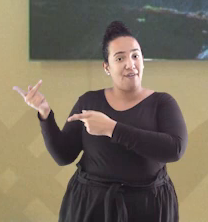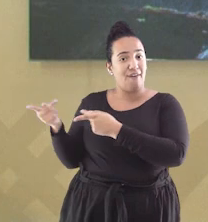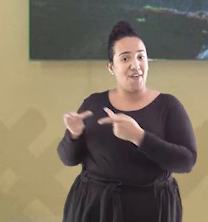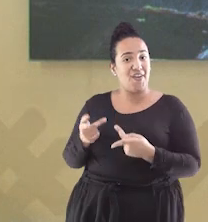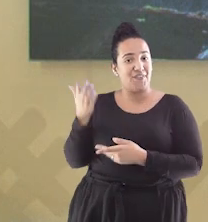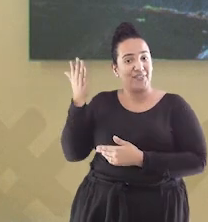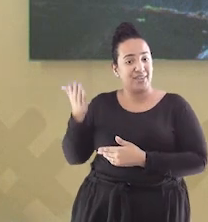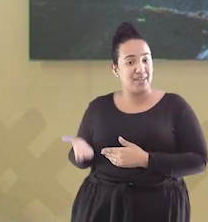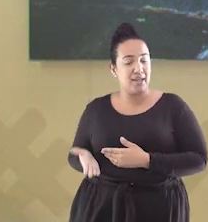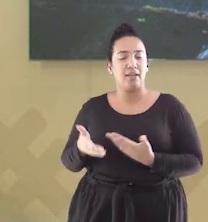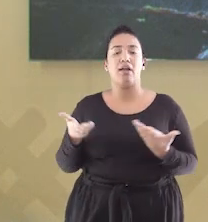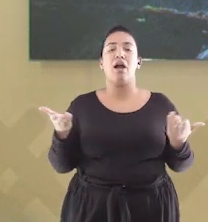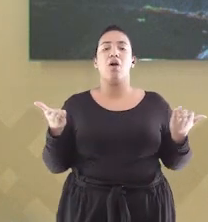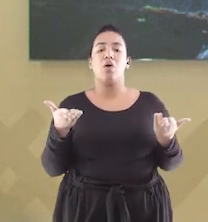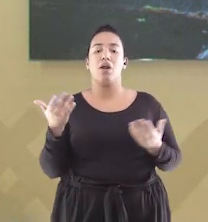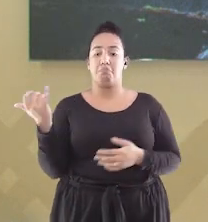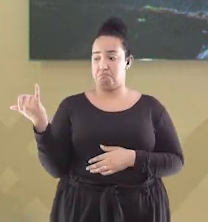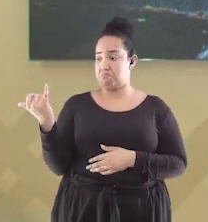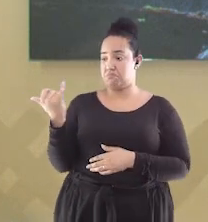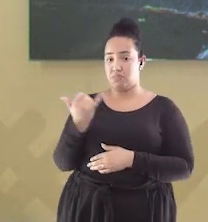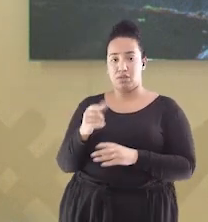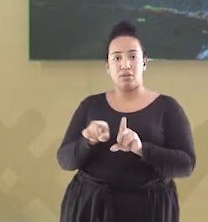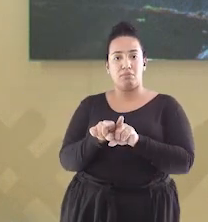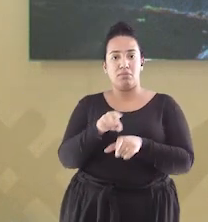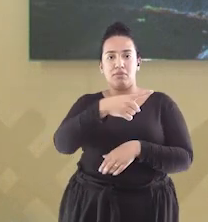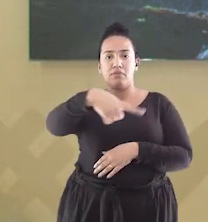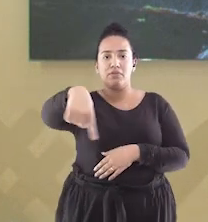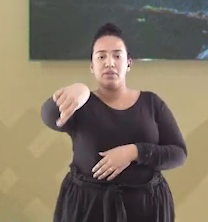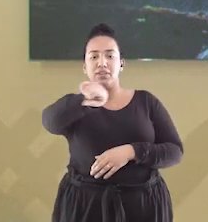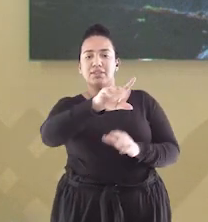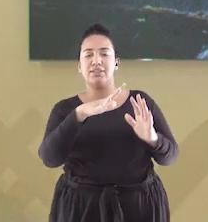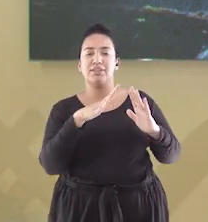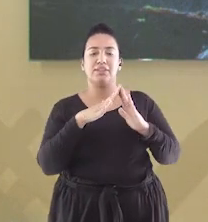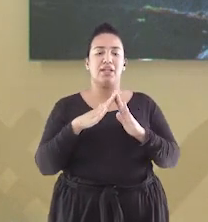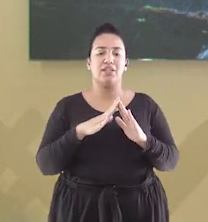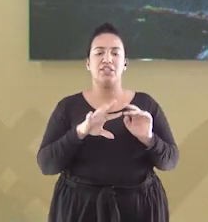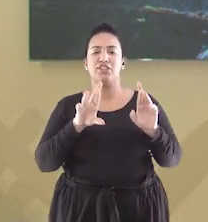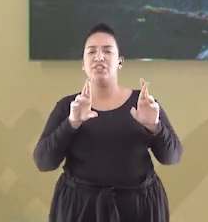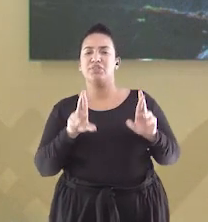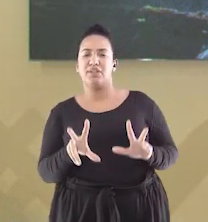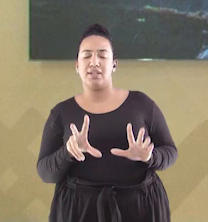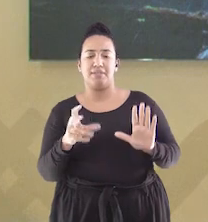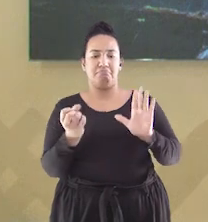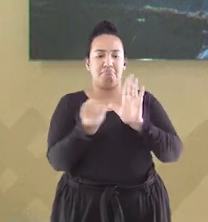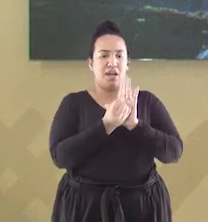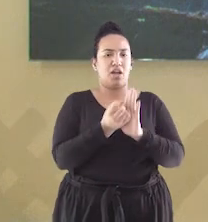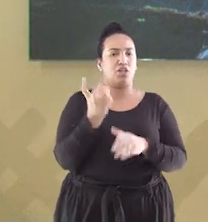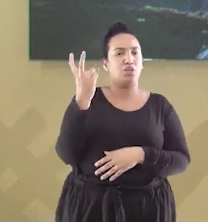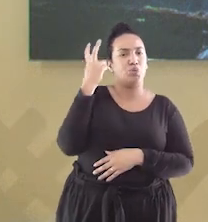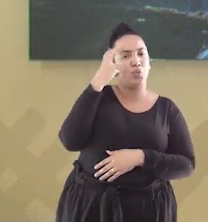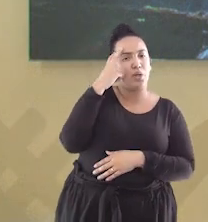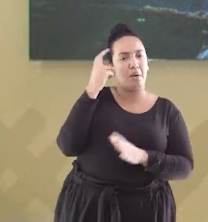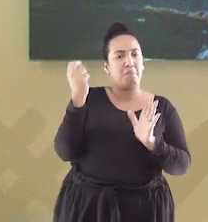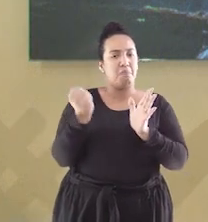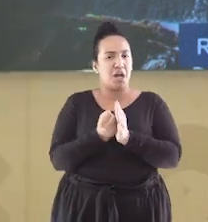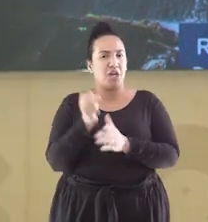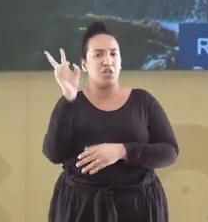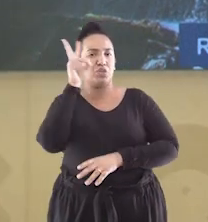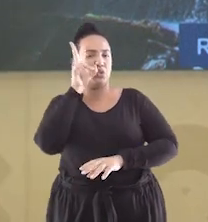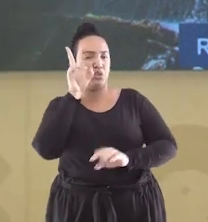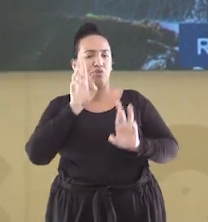convidei. Agora fala para mim e para os estudantes que estão em casa, qual a diferença entre o patrimônio histórico e o patrimônio